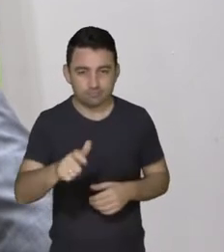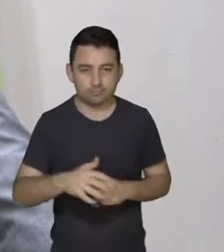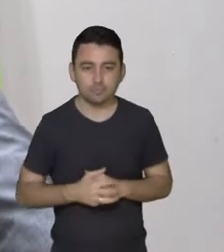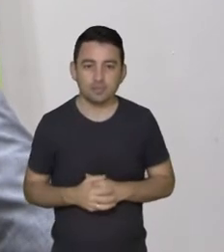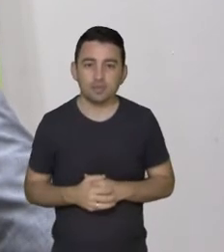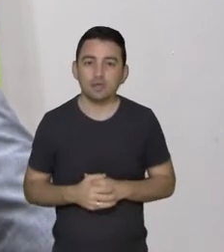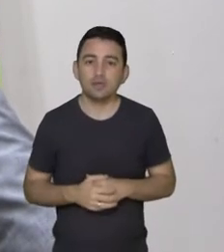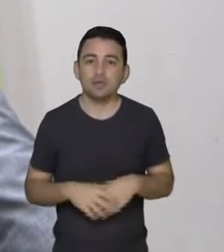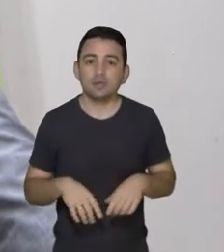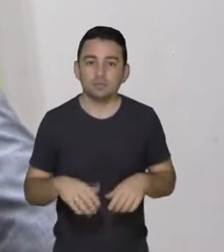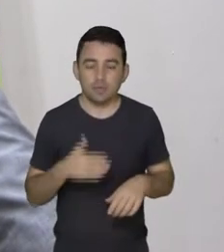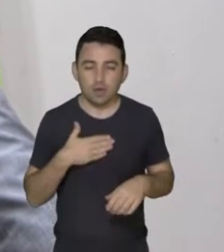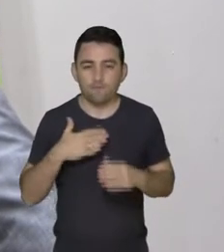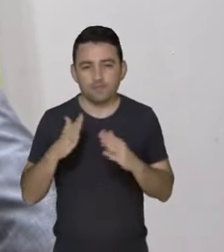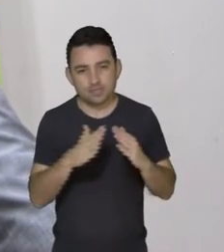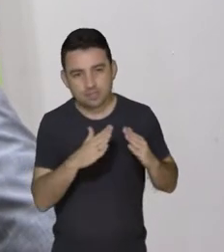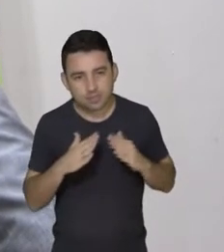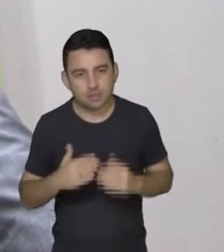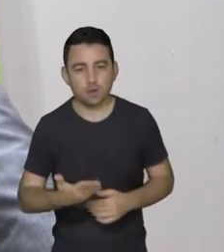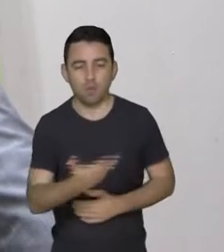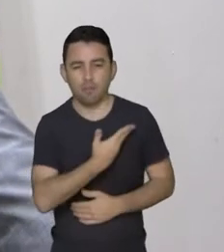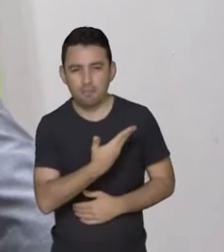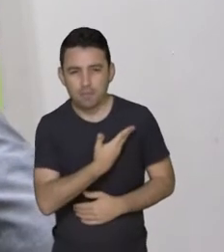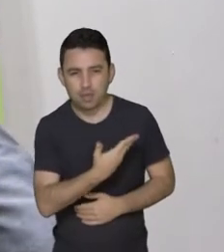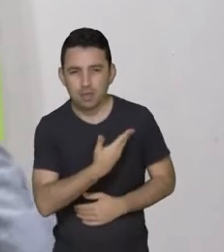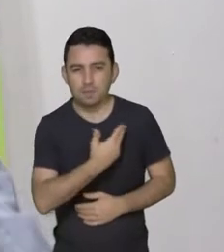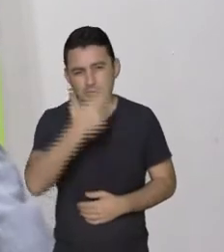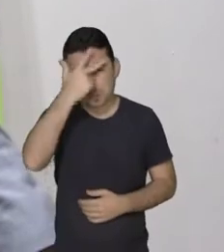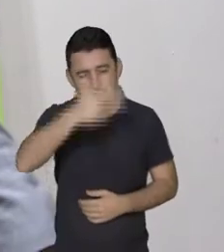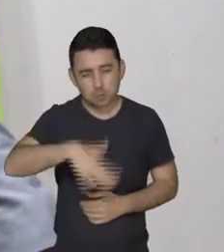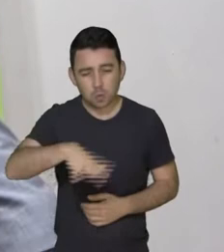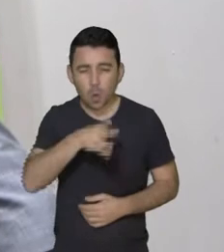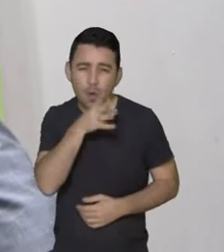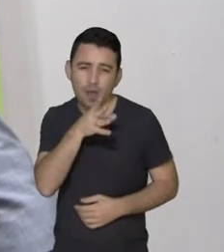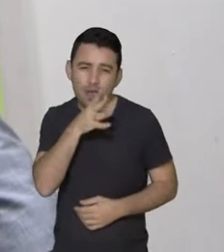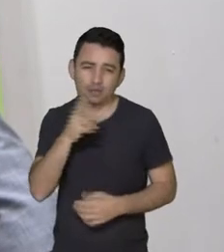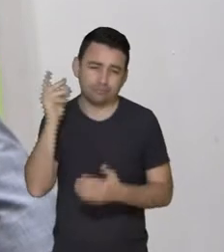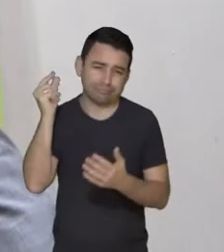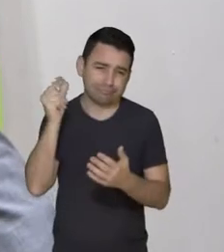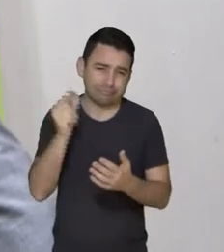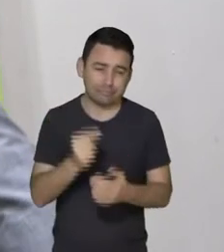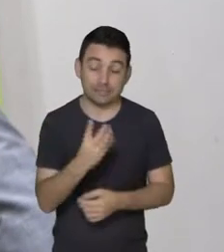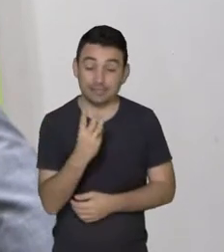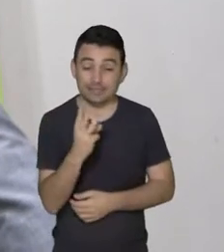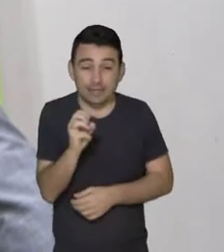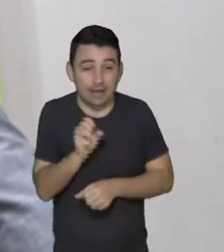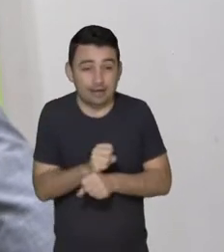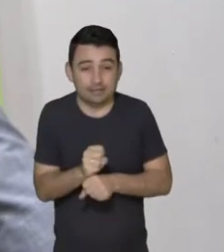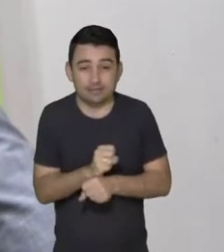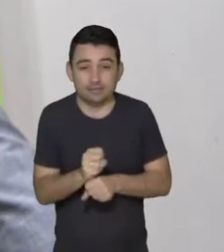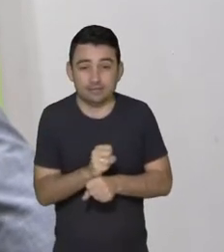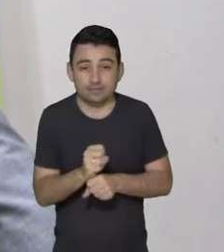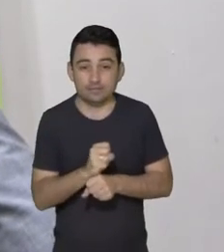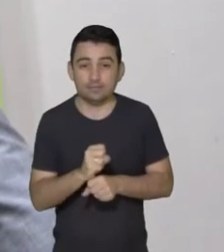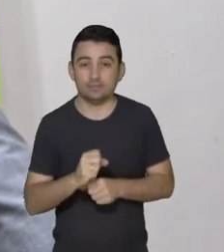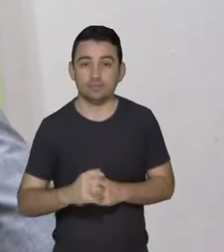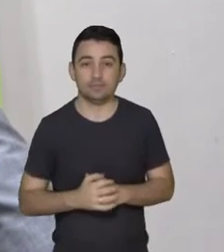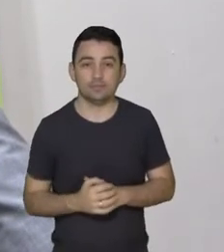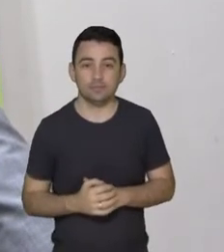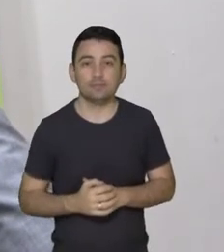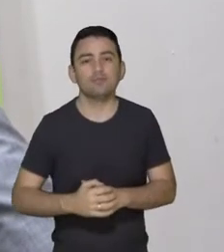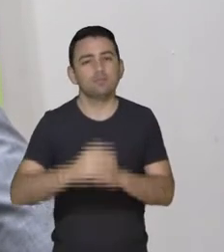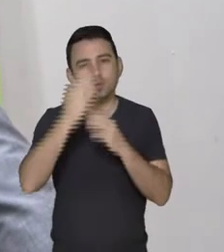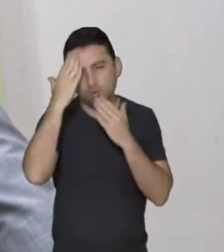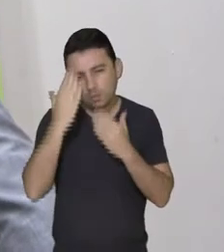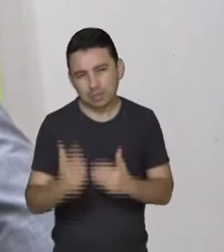meus vizinhos meus amigos pessoas que conheciam ao longo de quase 30 anos daquela cidade Muito obrigado